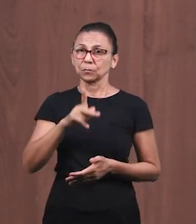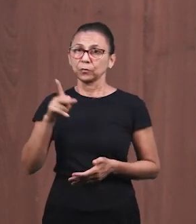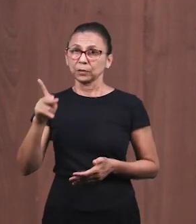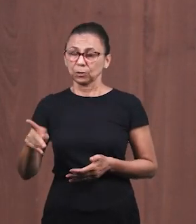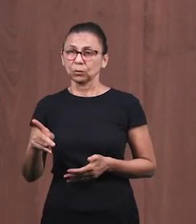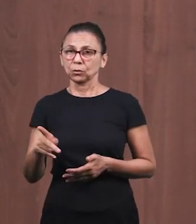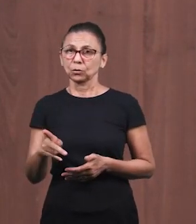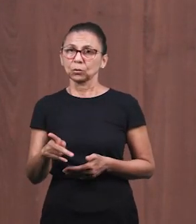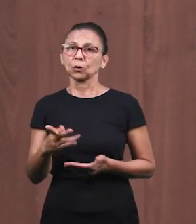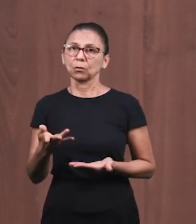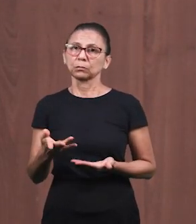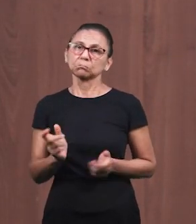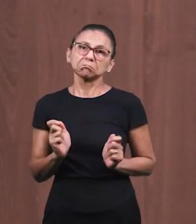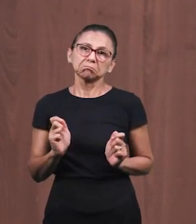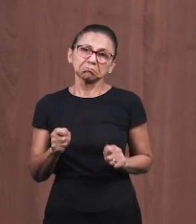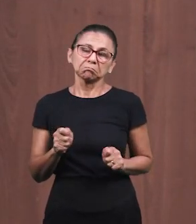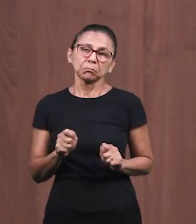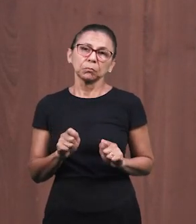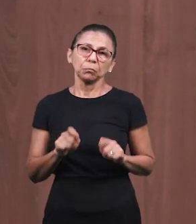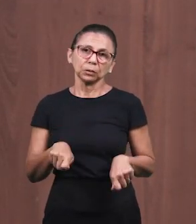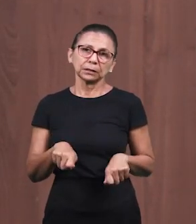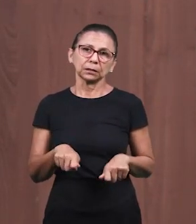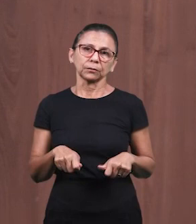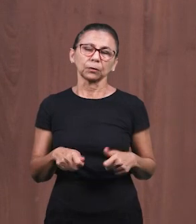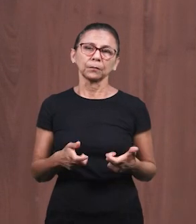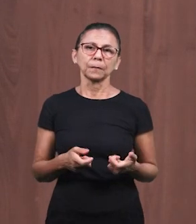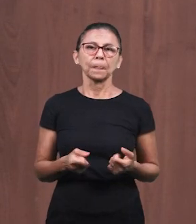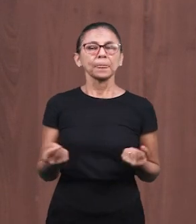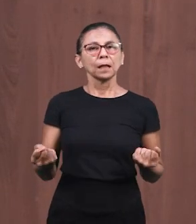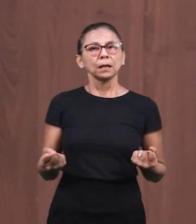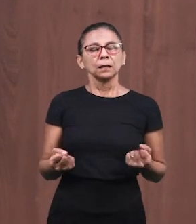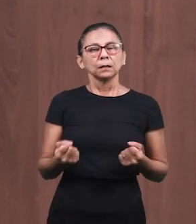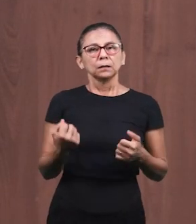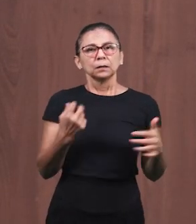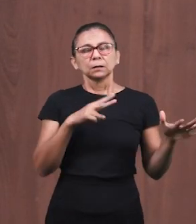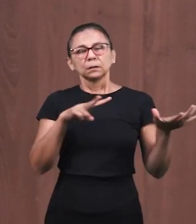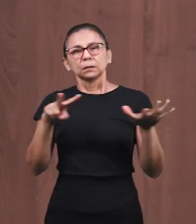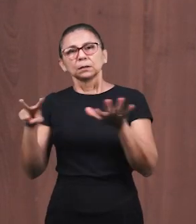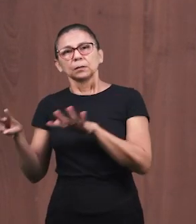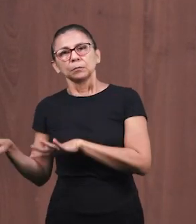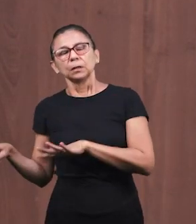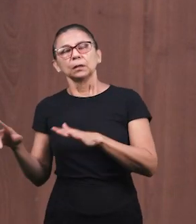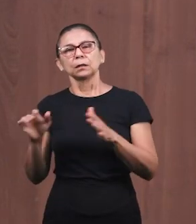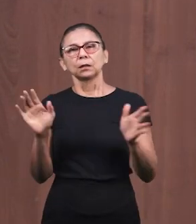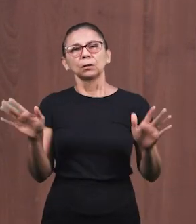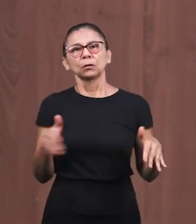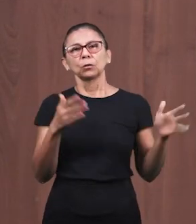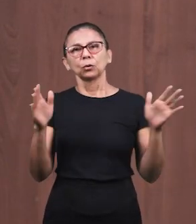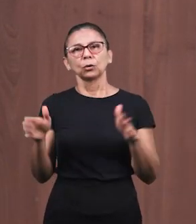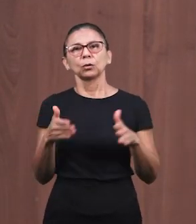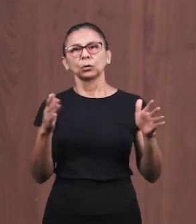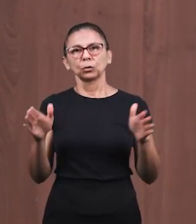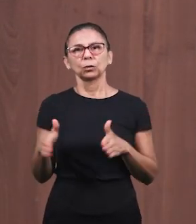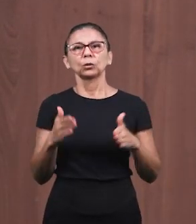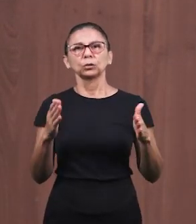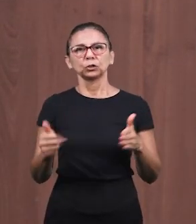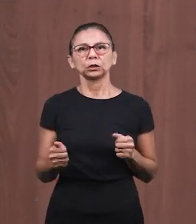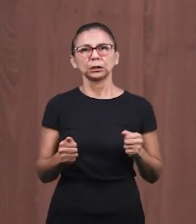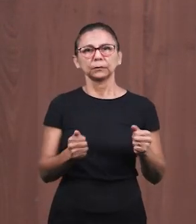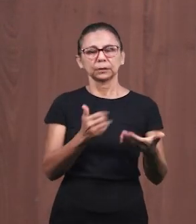posteriormente escutá-las é uma possibilidade. Dividir a rotina semanal de estudos entre todas as áreas